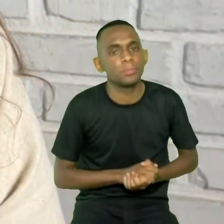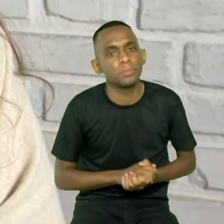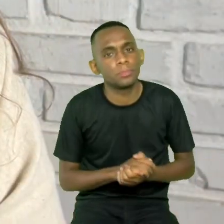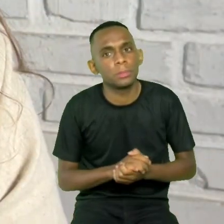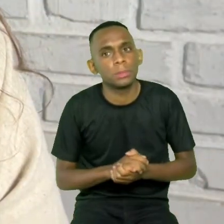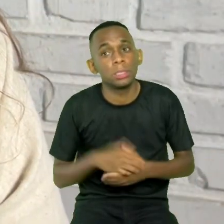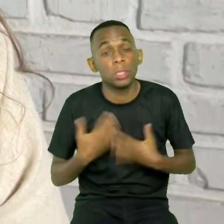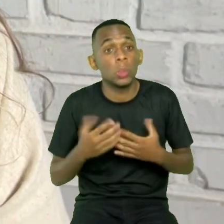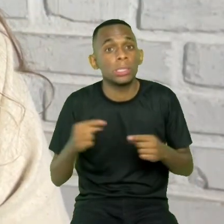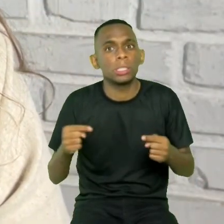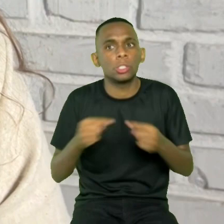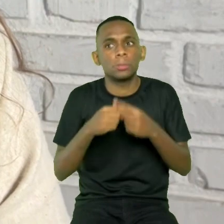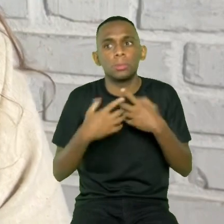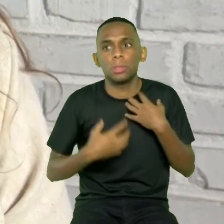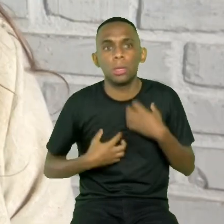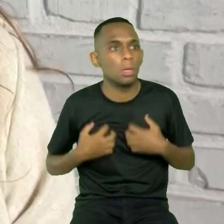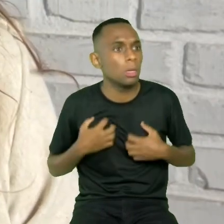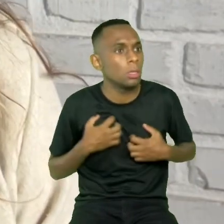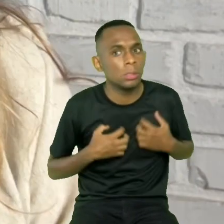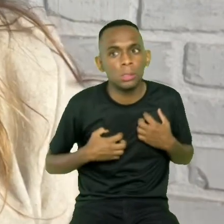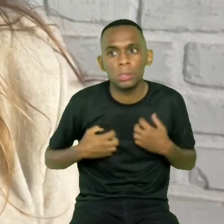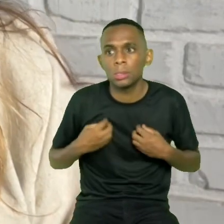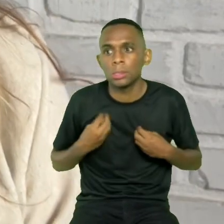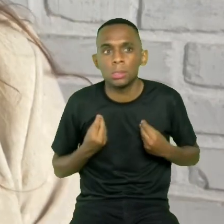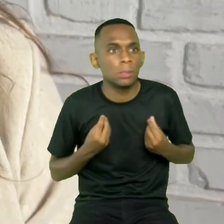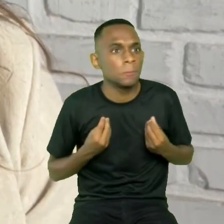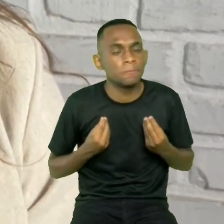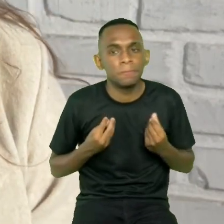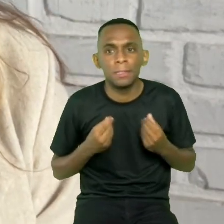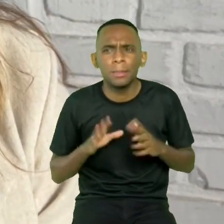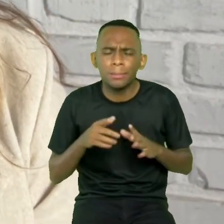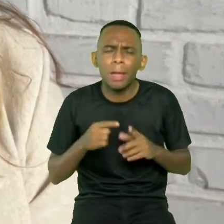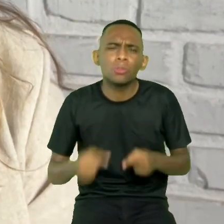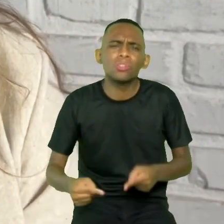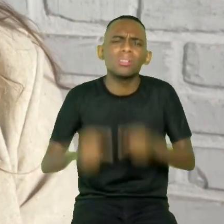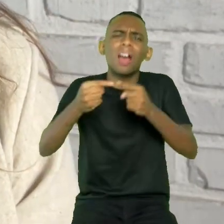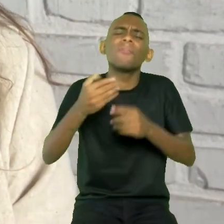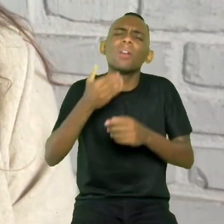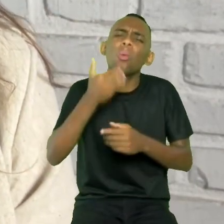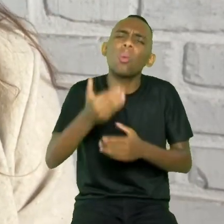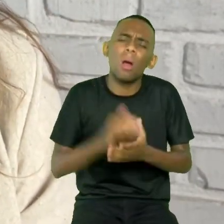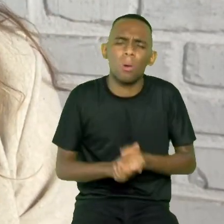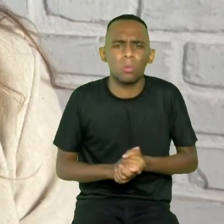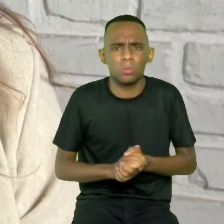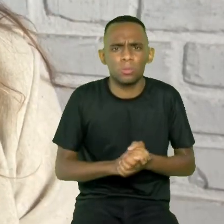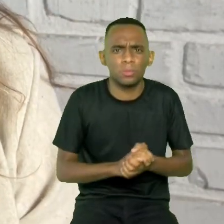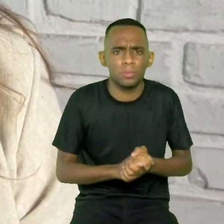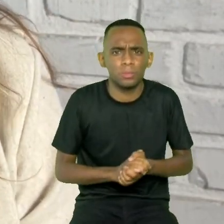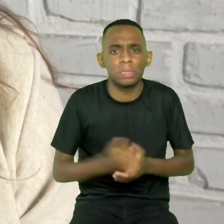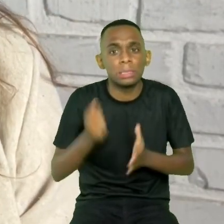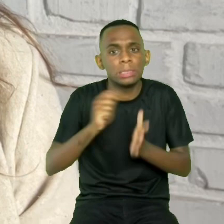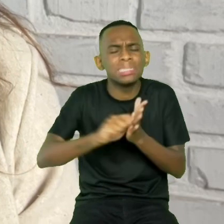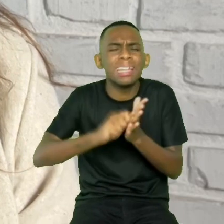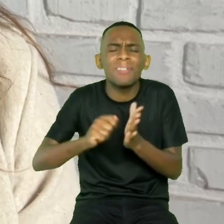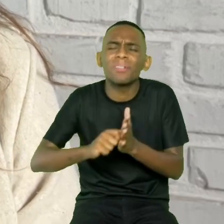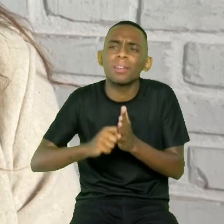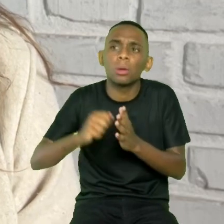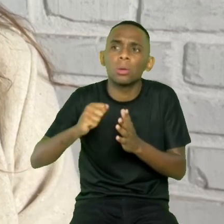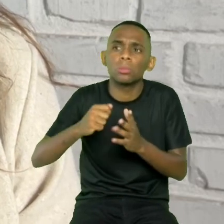suspense, dá para listar assim, os desafios de escrever suspense,